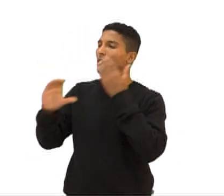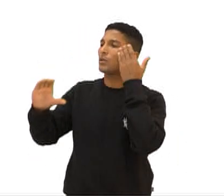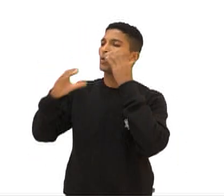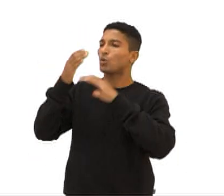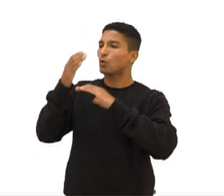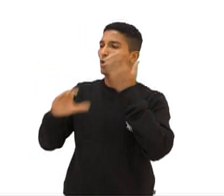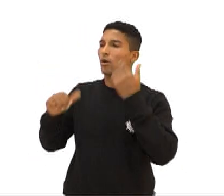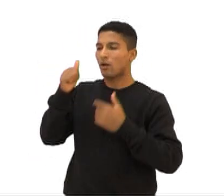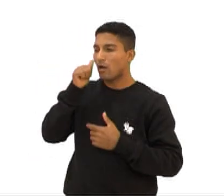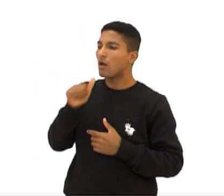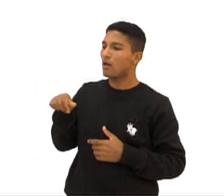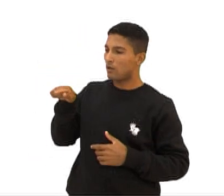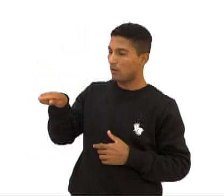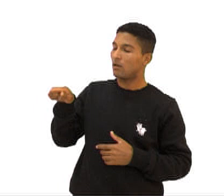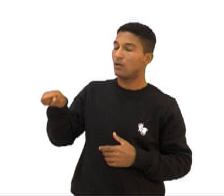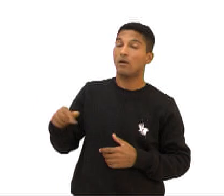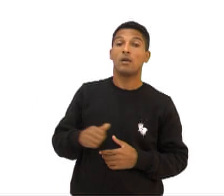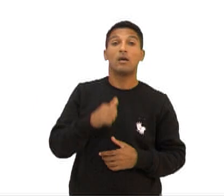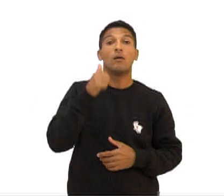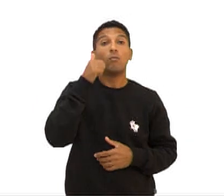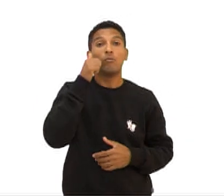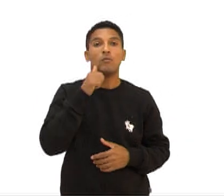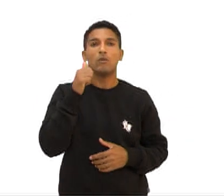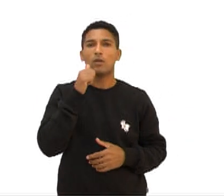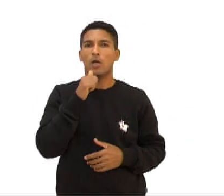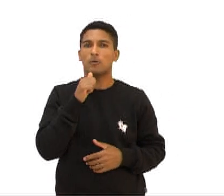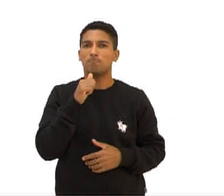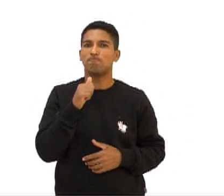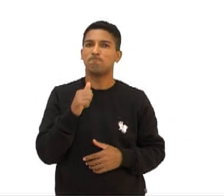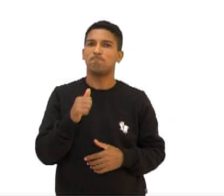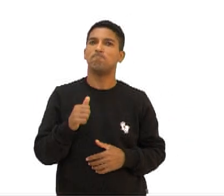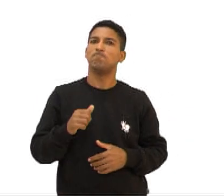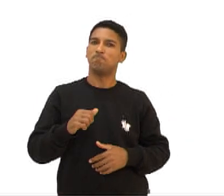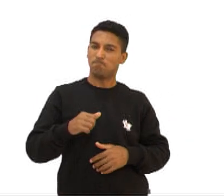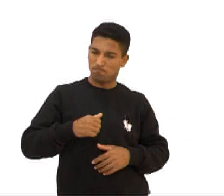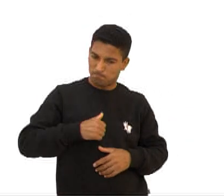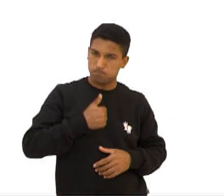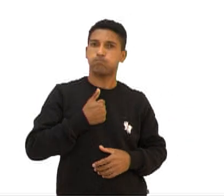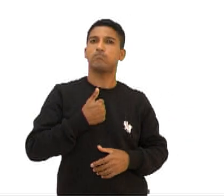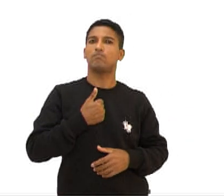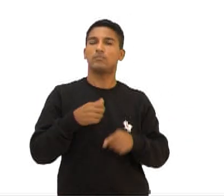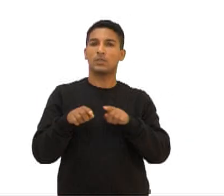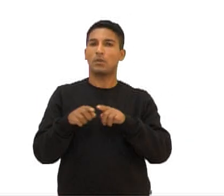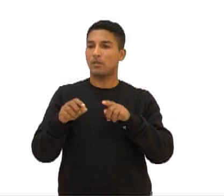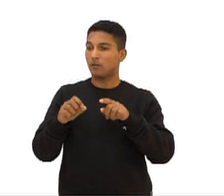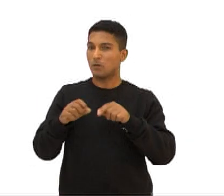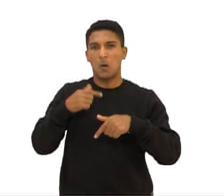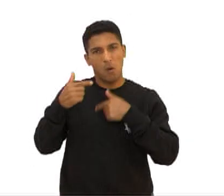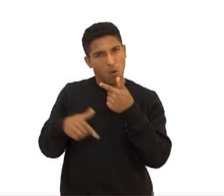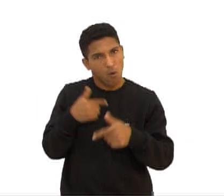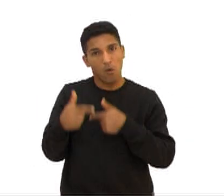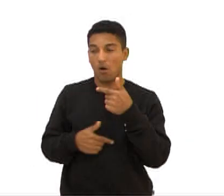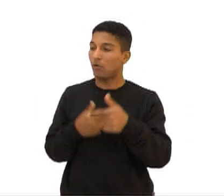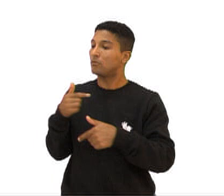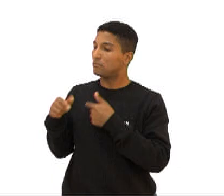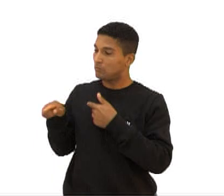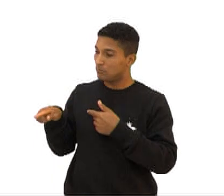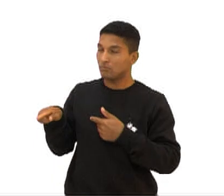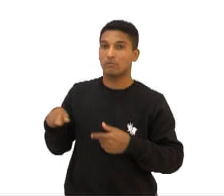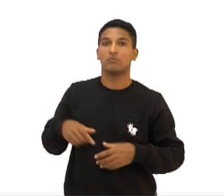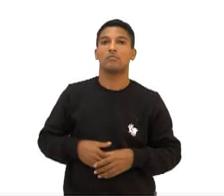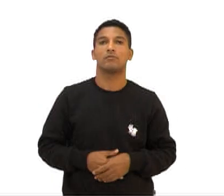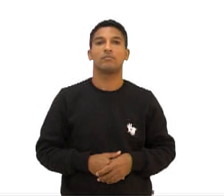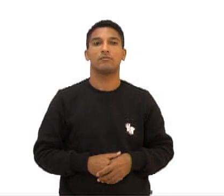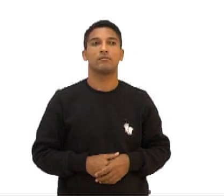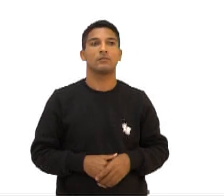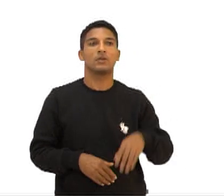e batalhadora, também substantiva. C. Meu esposo, que sempre me apoiou,